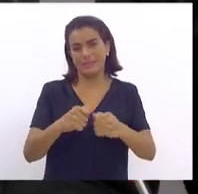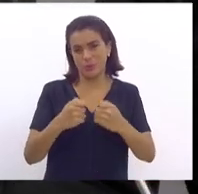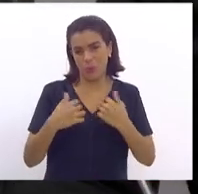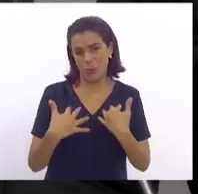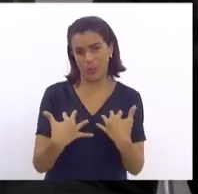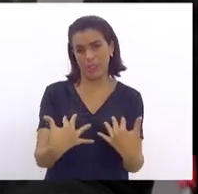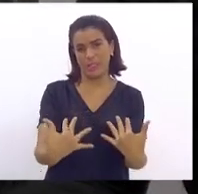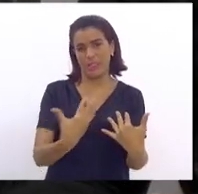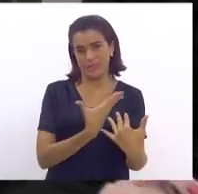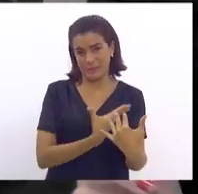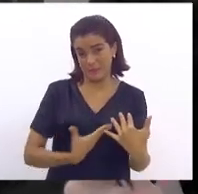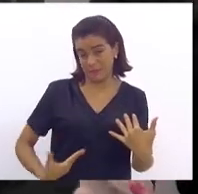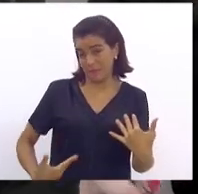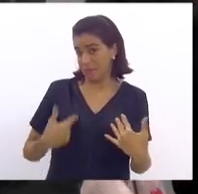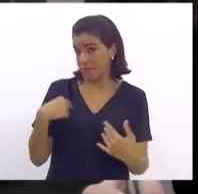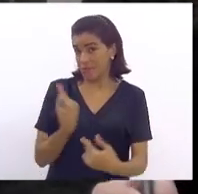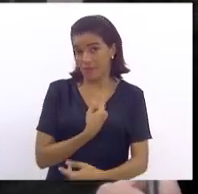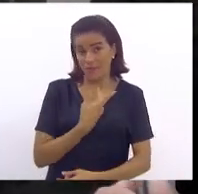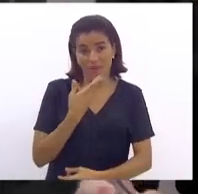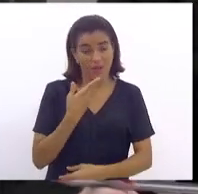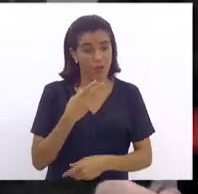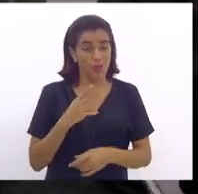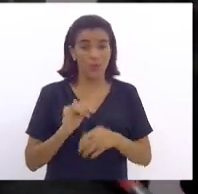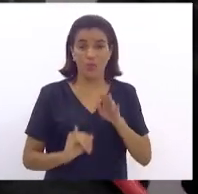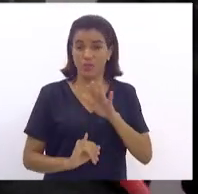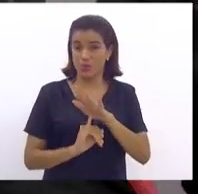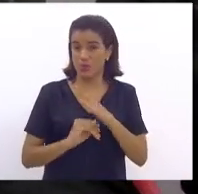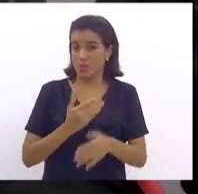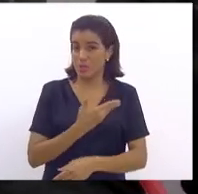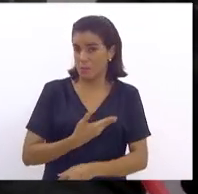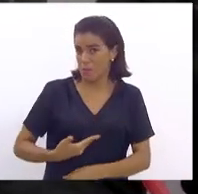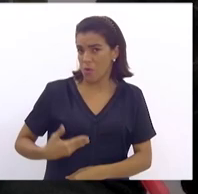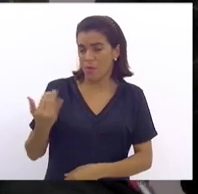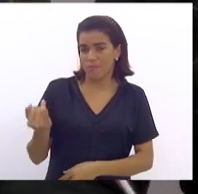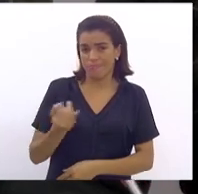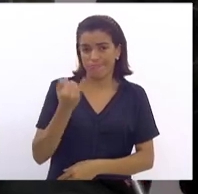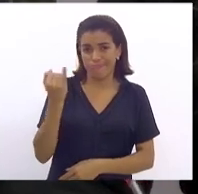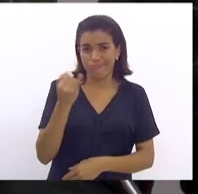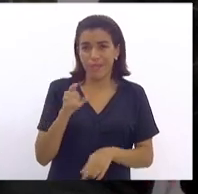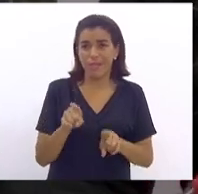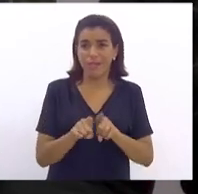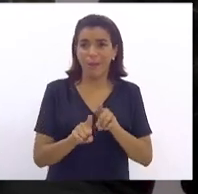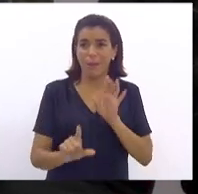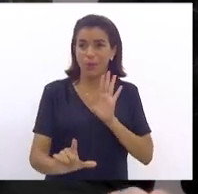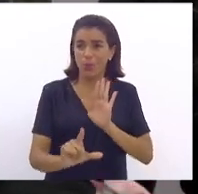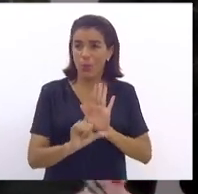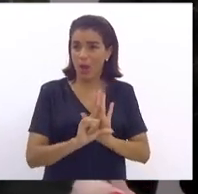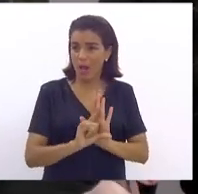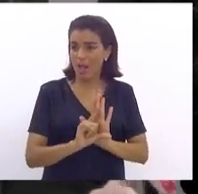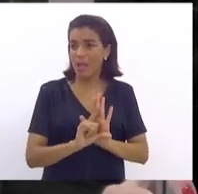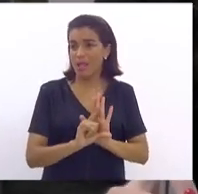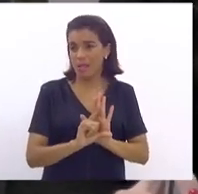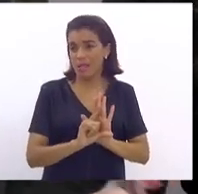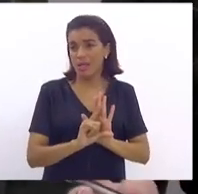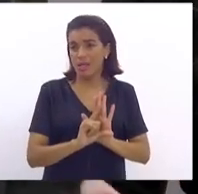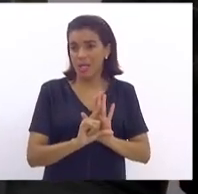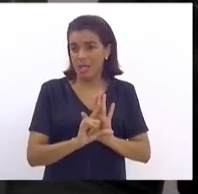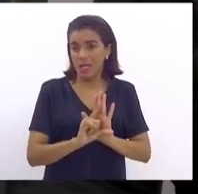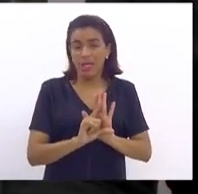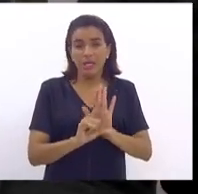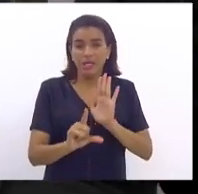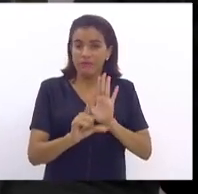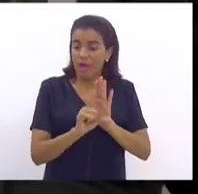de uma universidade, né, ou, enfim, de uma instituição que é muito importante e de uma legislação que vai legislar para